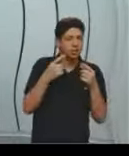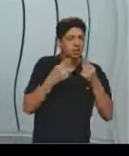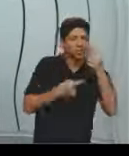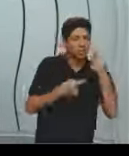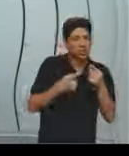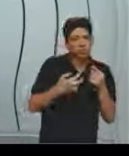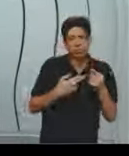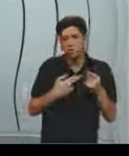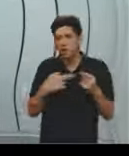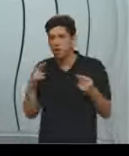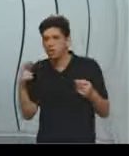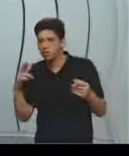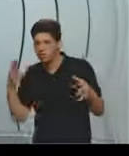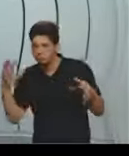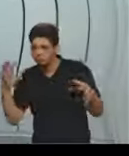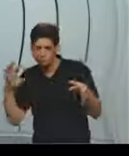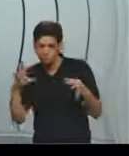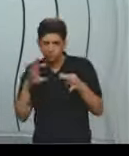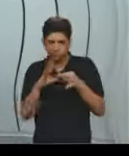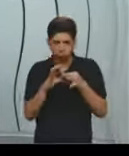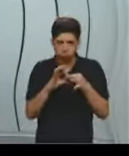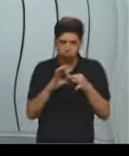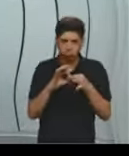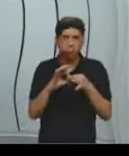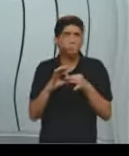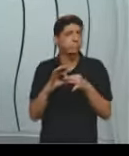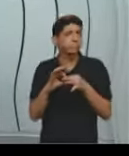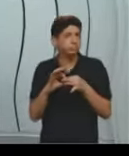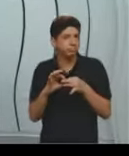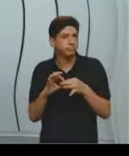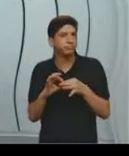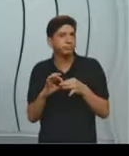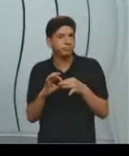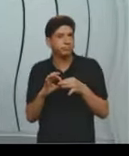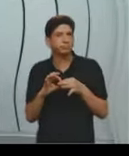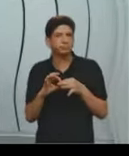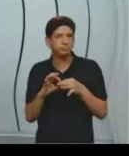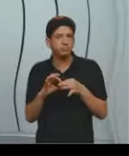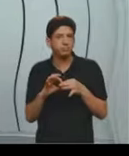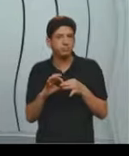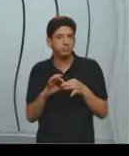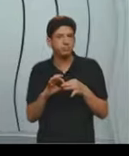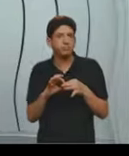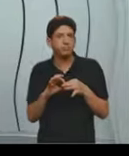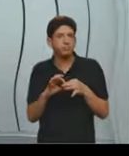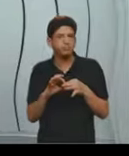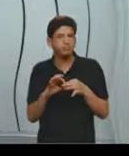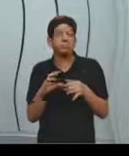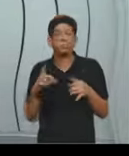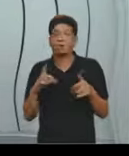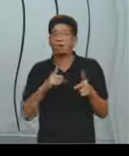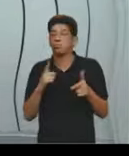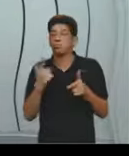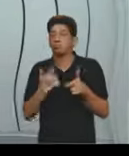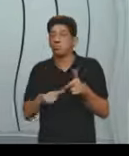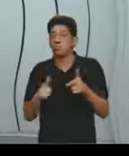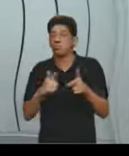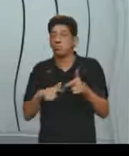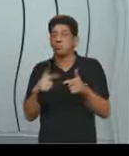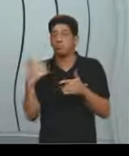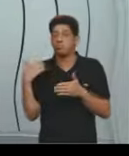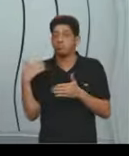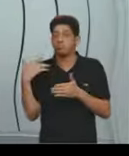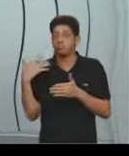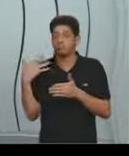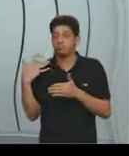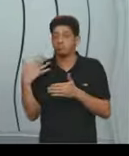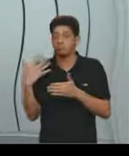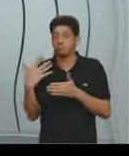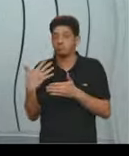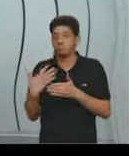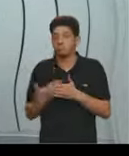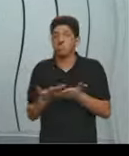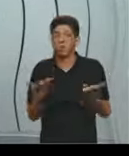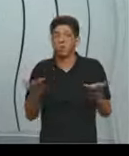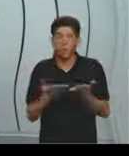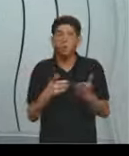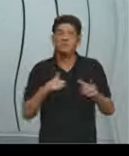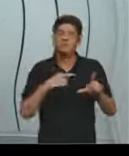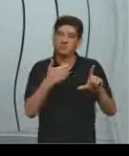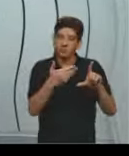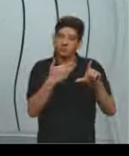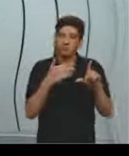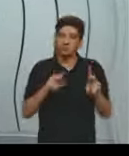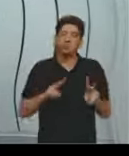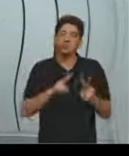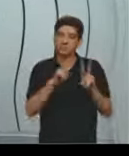uma coisa que é da disputa e do discurso cotidiano era trouxe muitos problemas para história tanto que hoje a gente teve uma aula